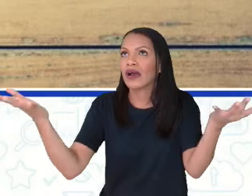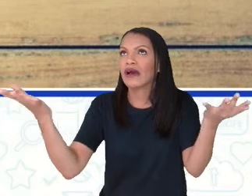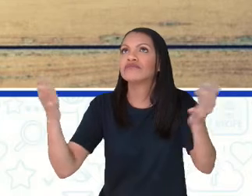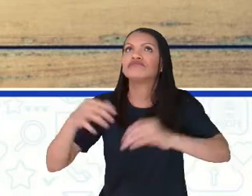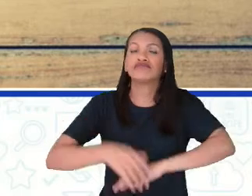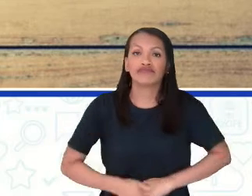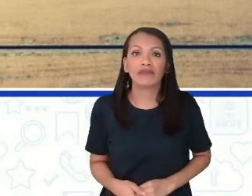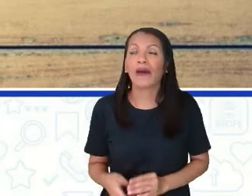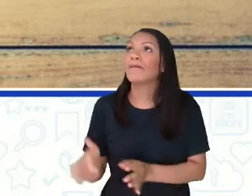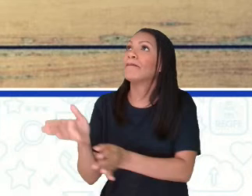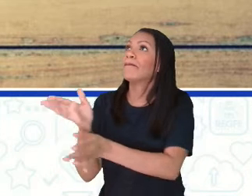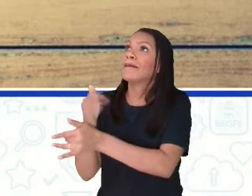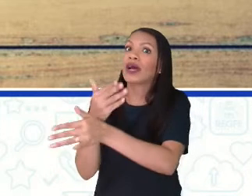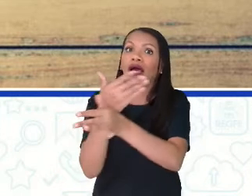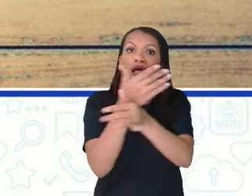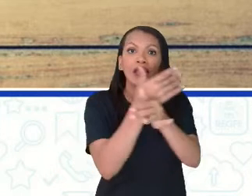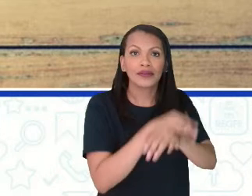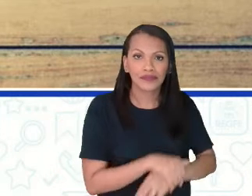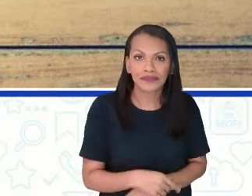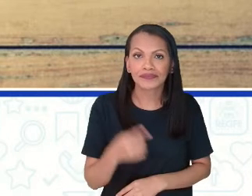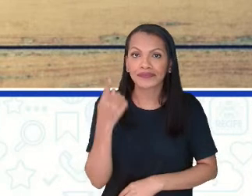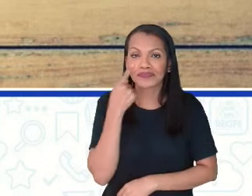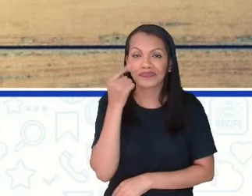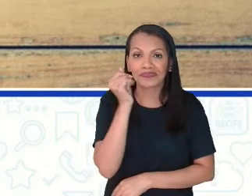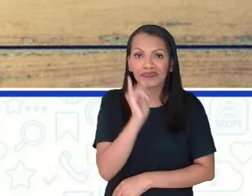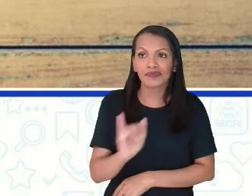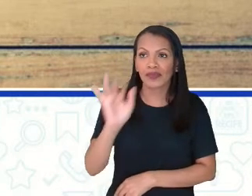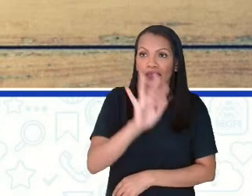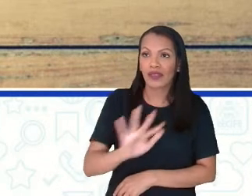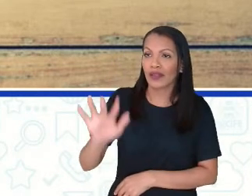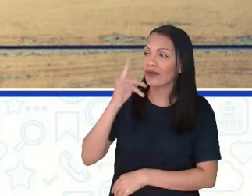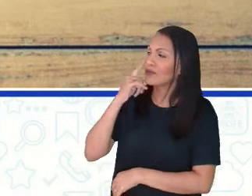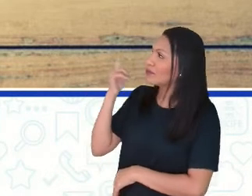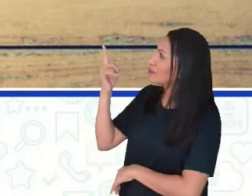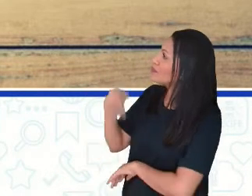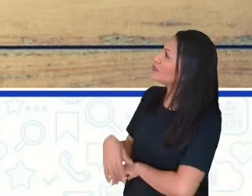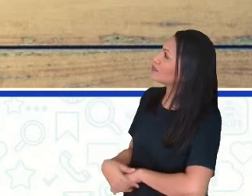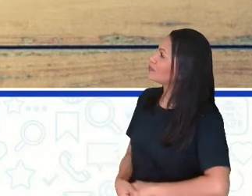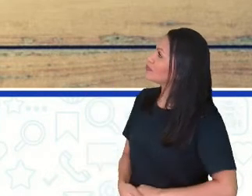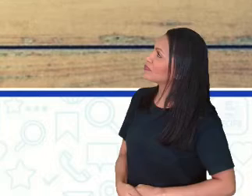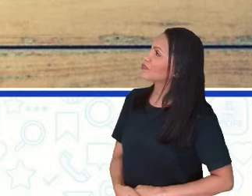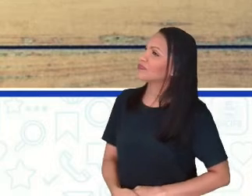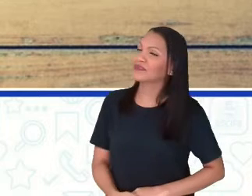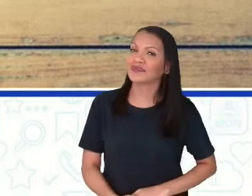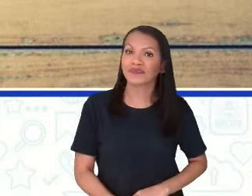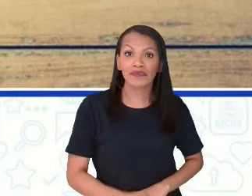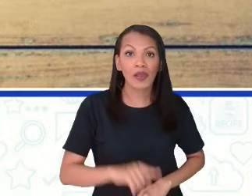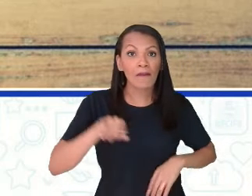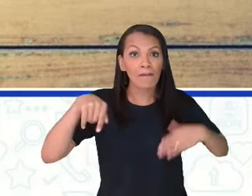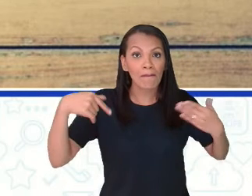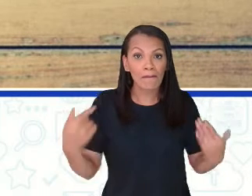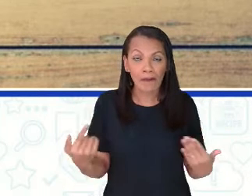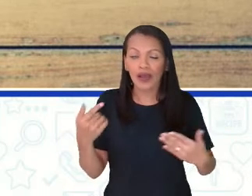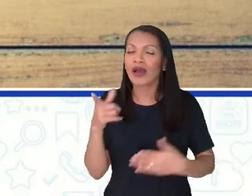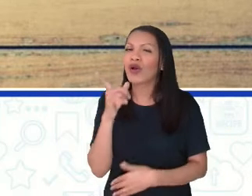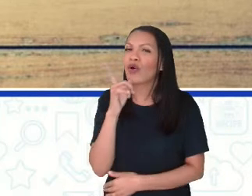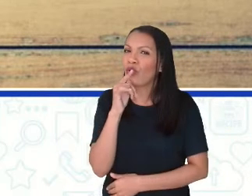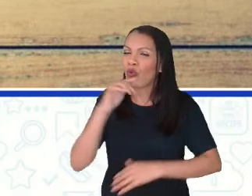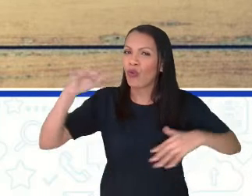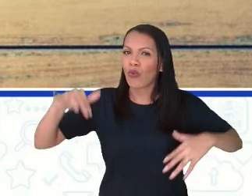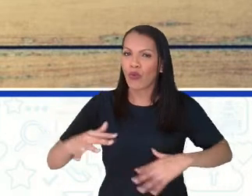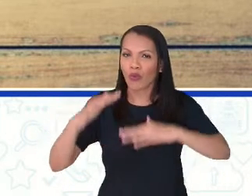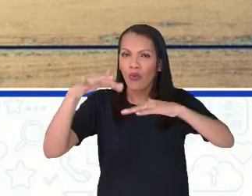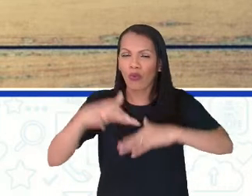que eu trouxe aí para vocês, a imagem que eu estou trazendo para vocês, são das salinas. Então, próximo aí ao mar, ocorre esse